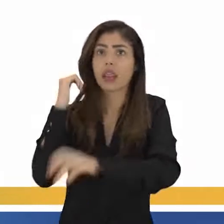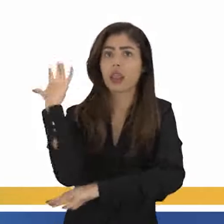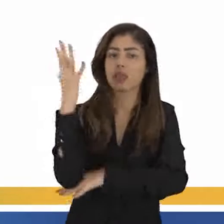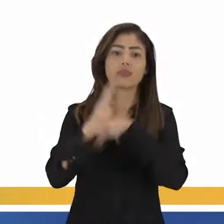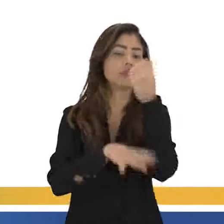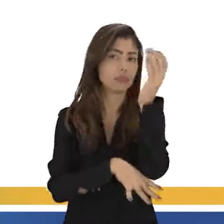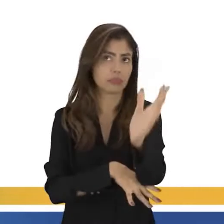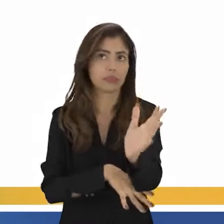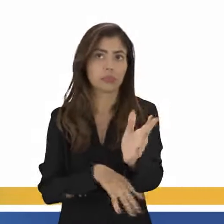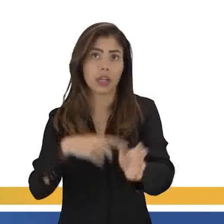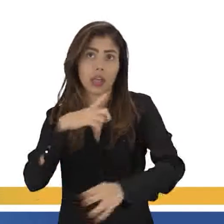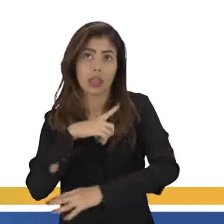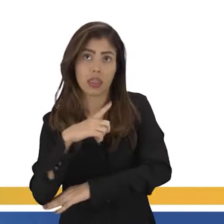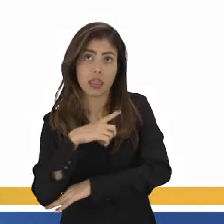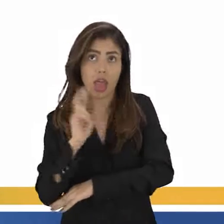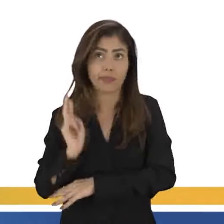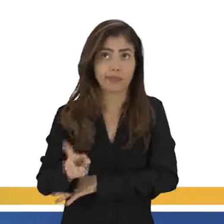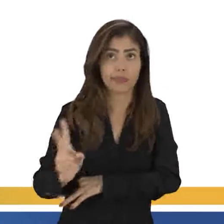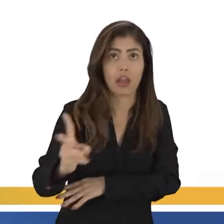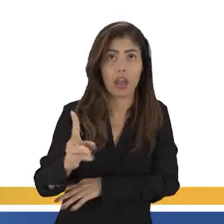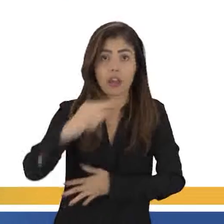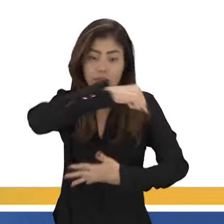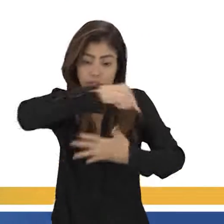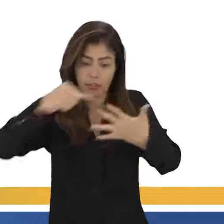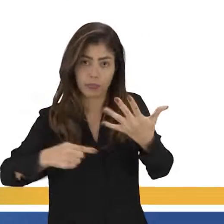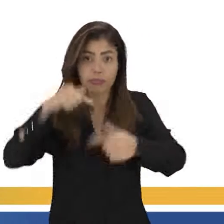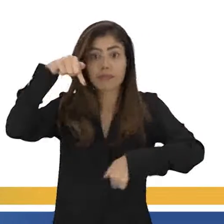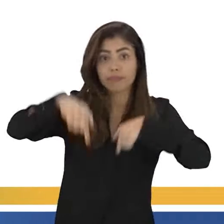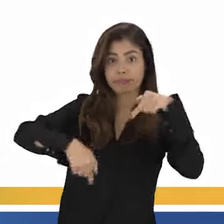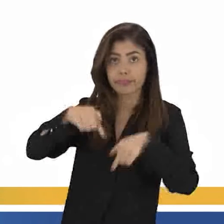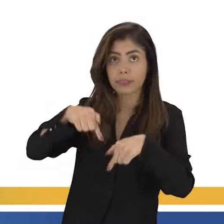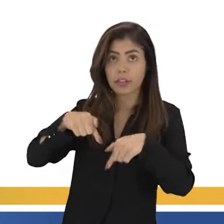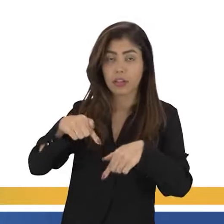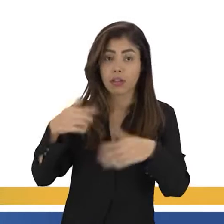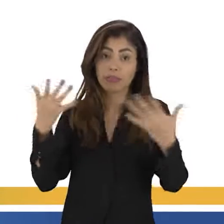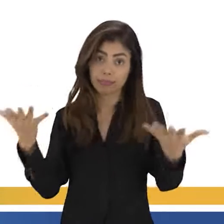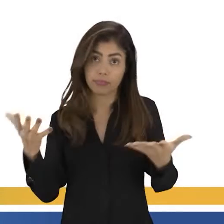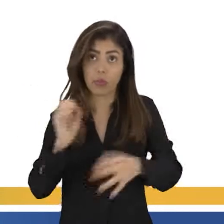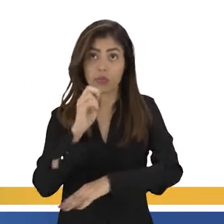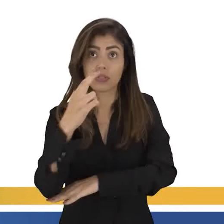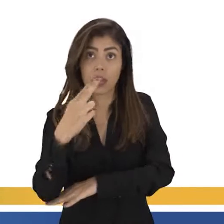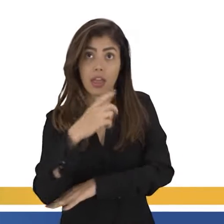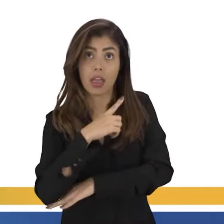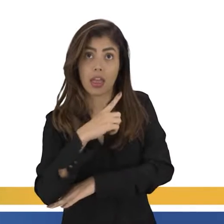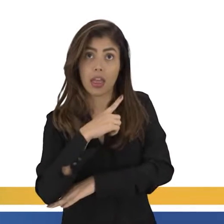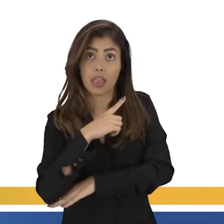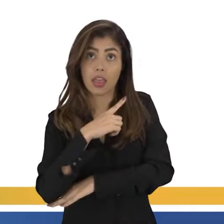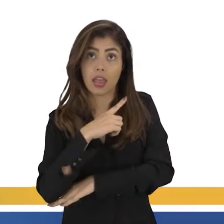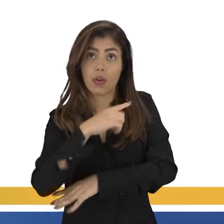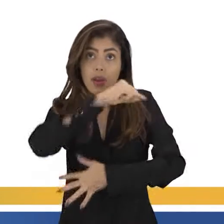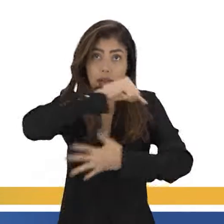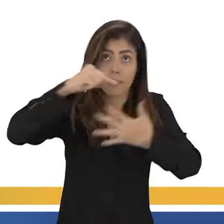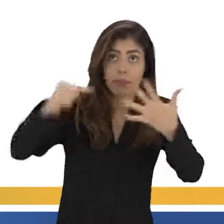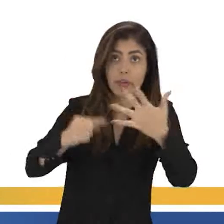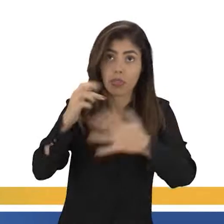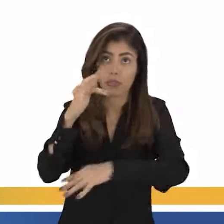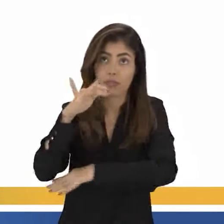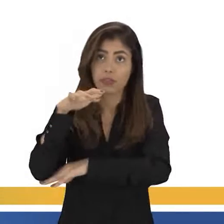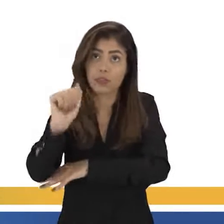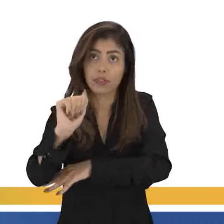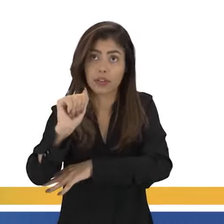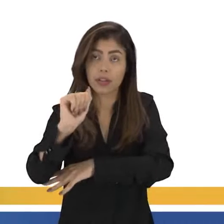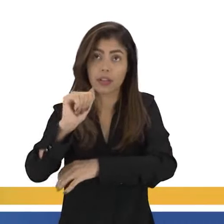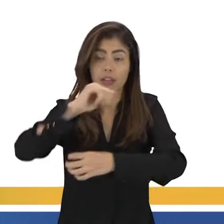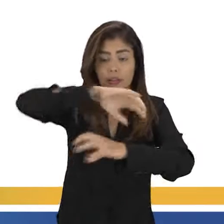natureza para garantir a reciclagem de elementos químicos no meio, ou seja, garante que o elemento